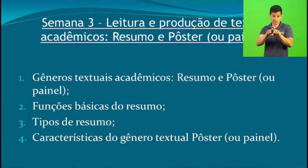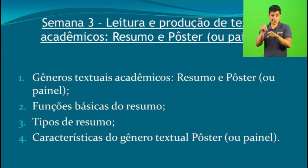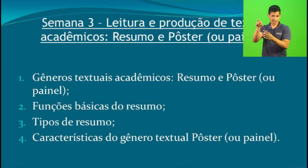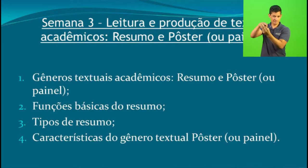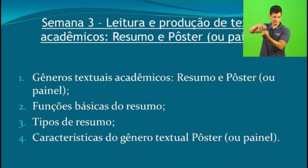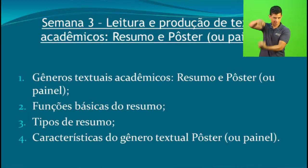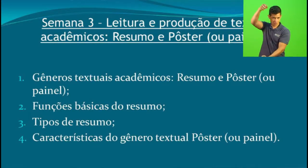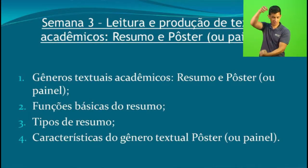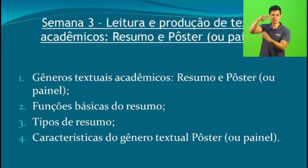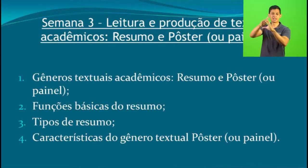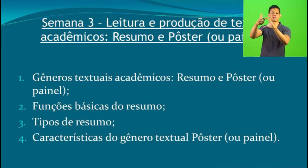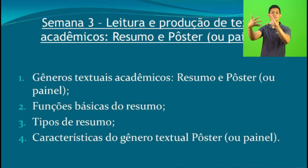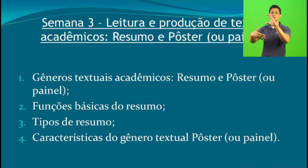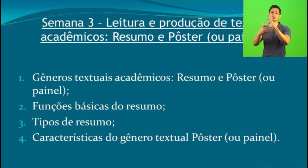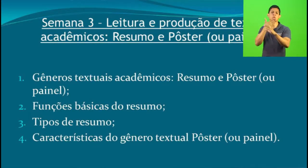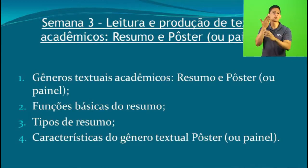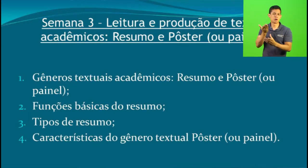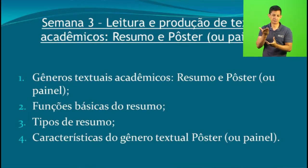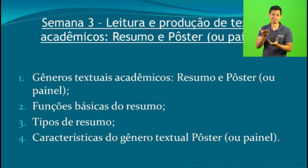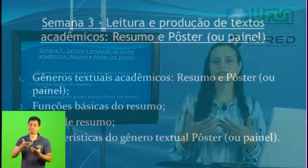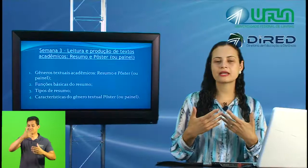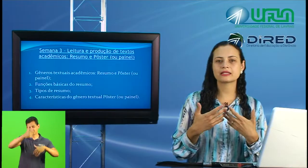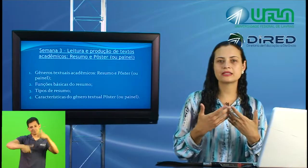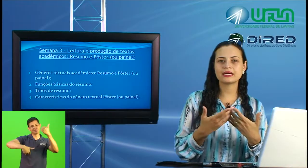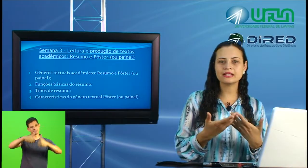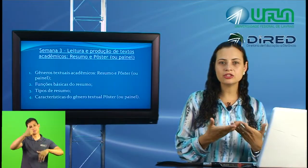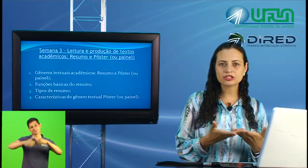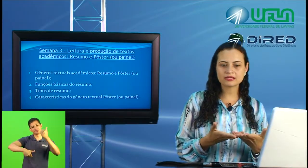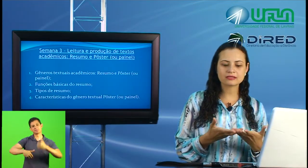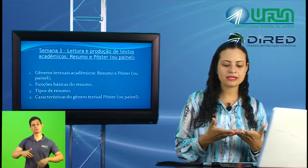gênero textual pôster. Nós vamos entender quais são as